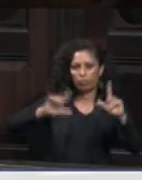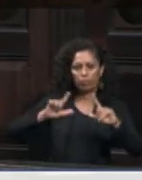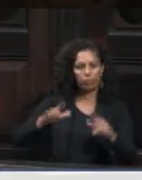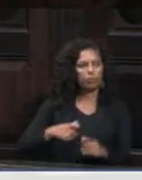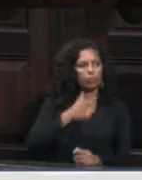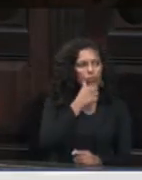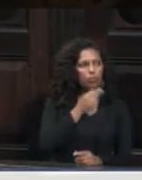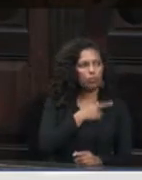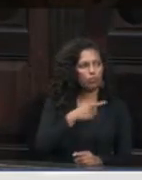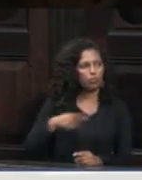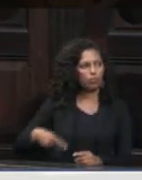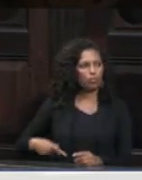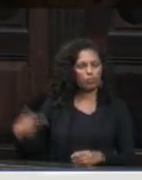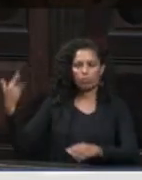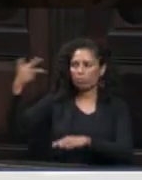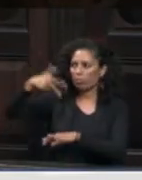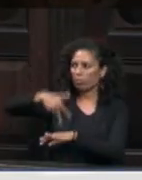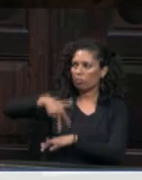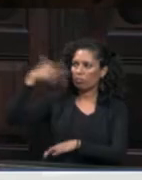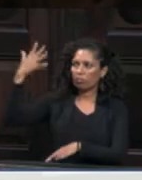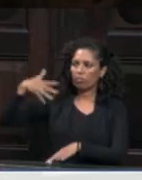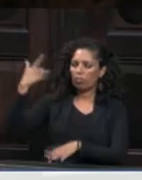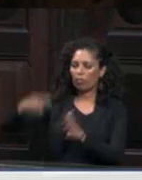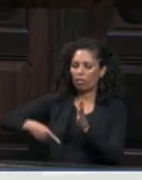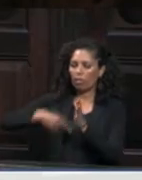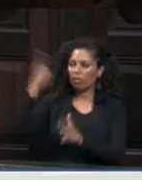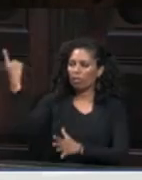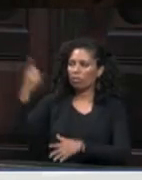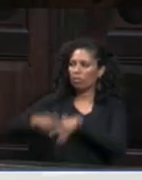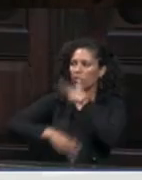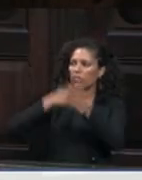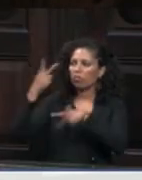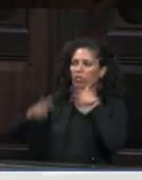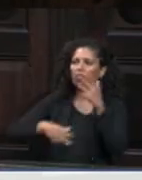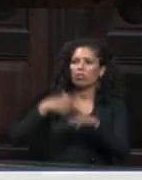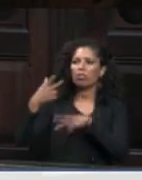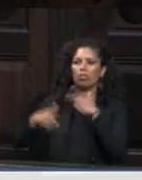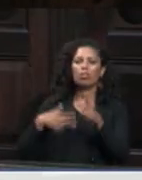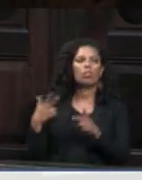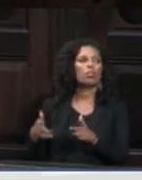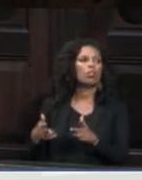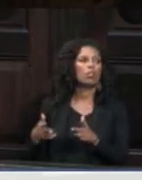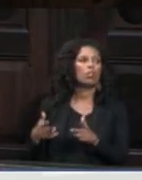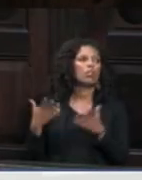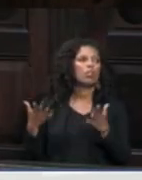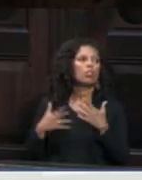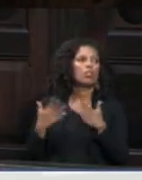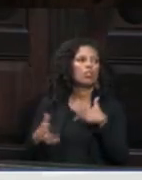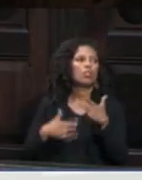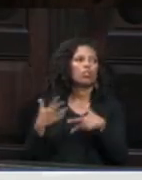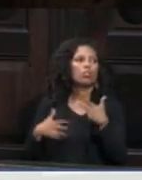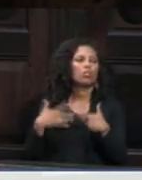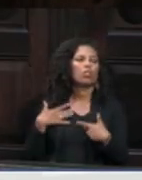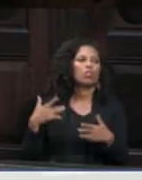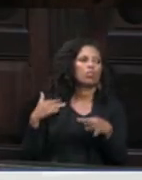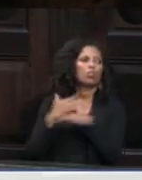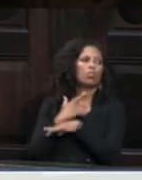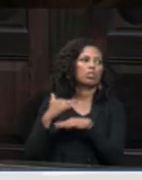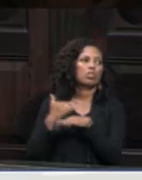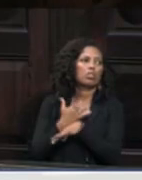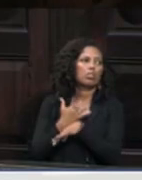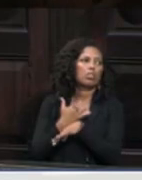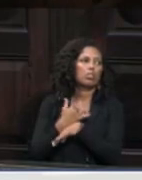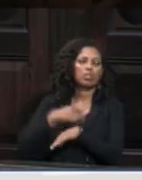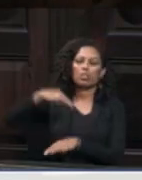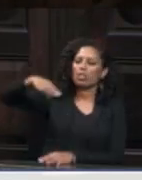Presidente, o que me traz pela primeira vez essa tribuna, presidente? Quero falar um pouco da minha cidade, cidade